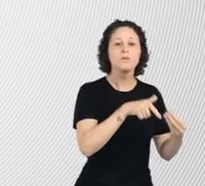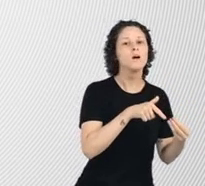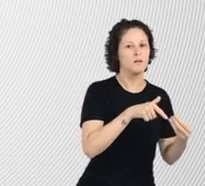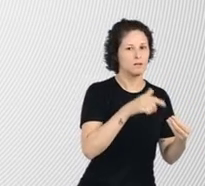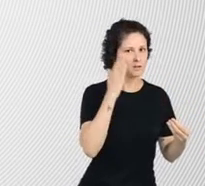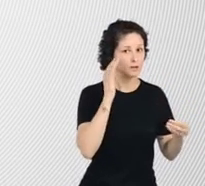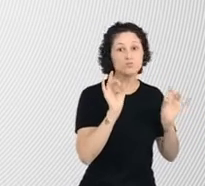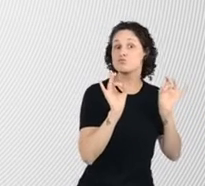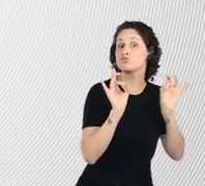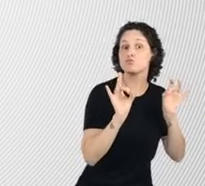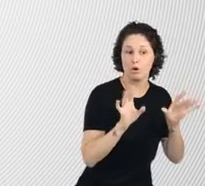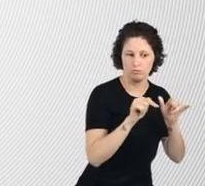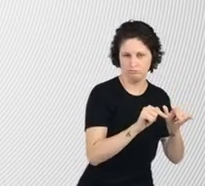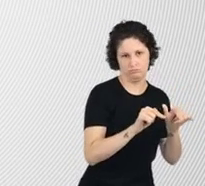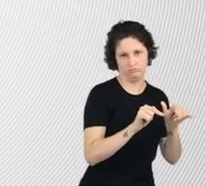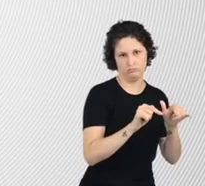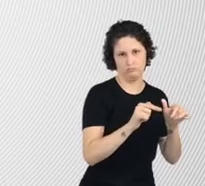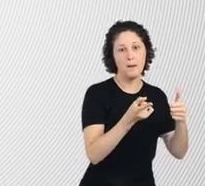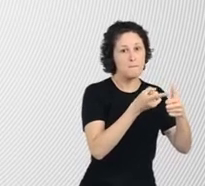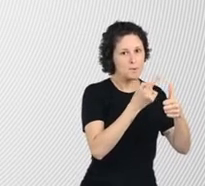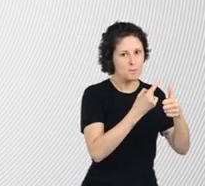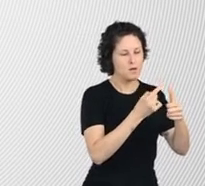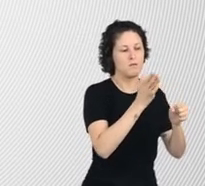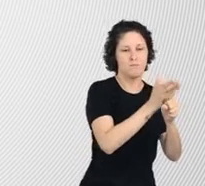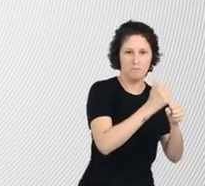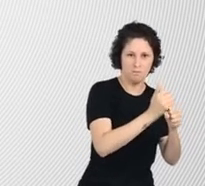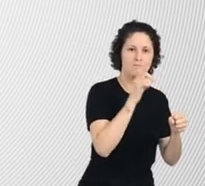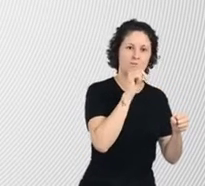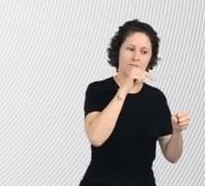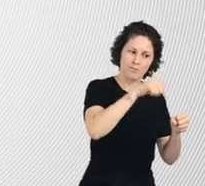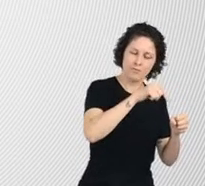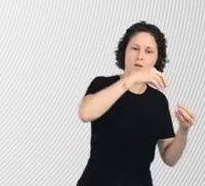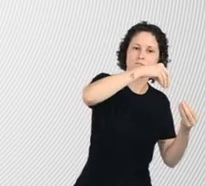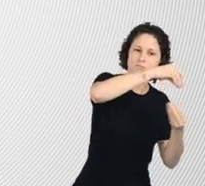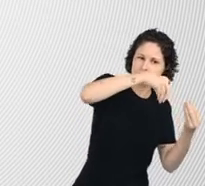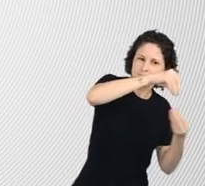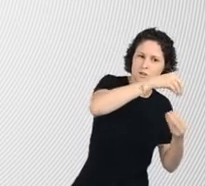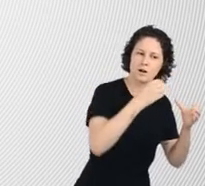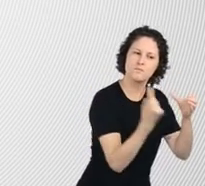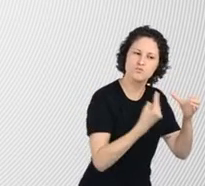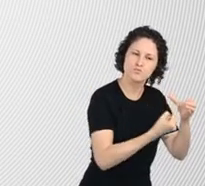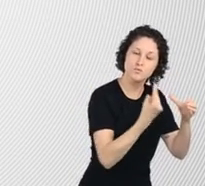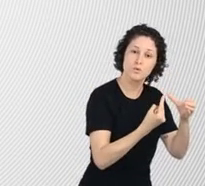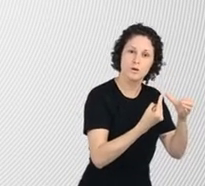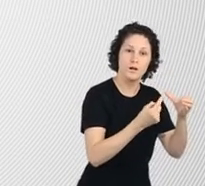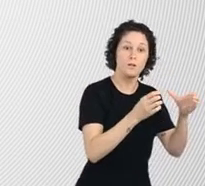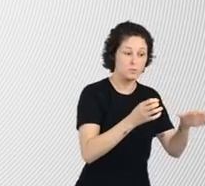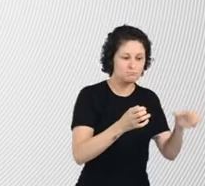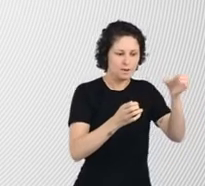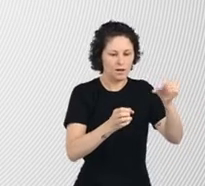para coar o material produzido pelo liquidificador. Vamos separar esse líquido coado e vamos